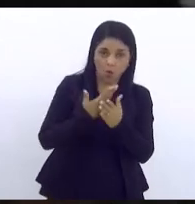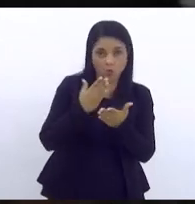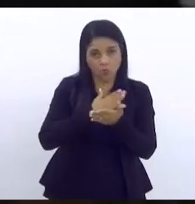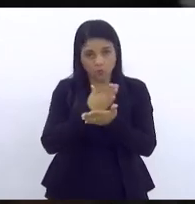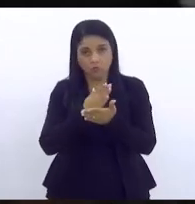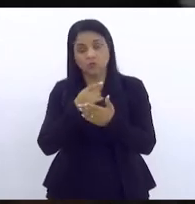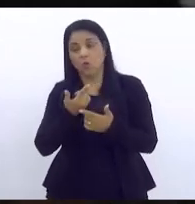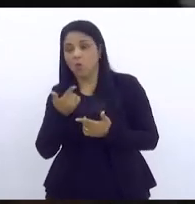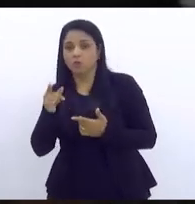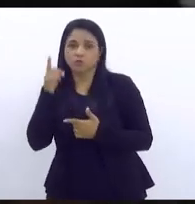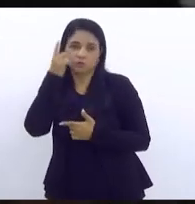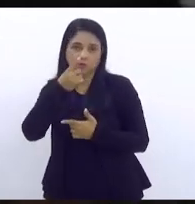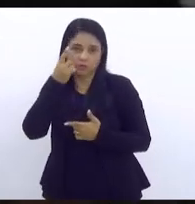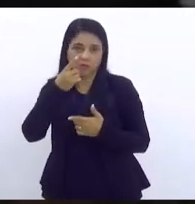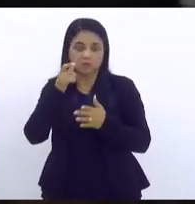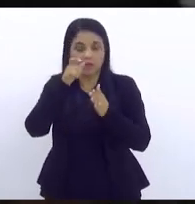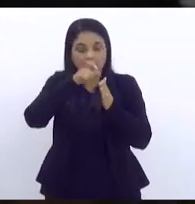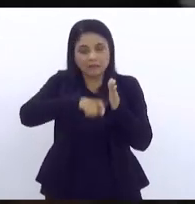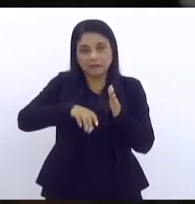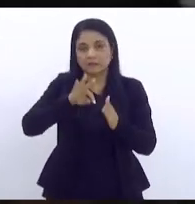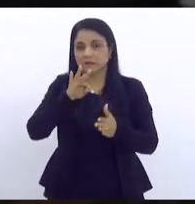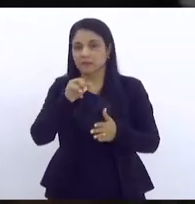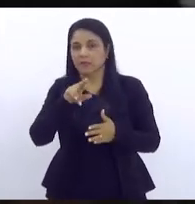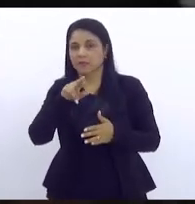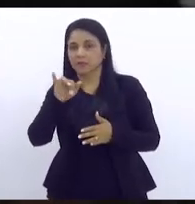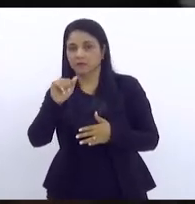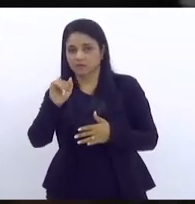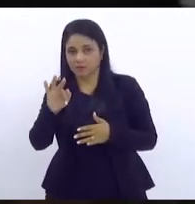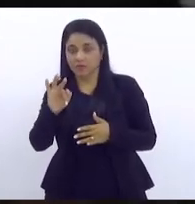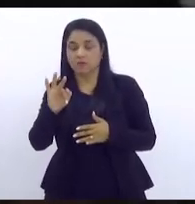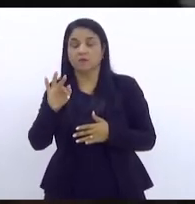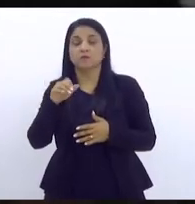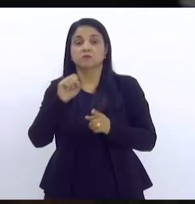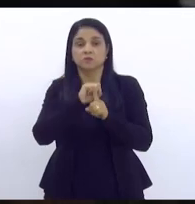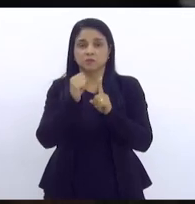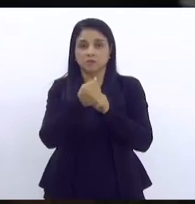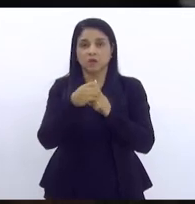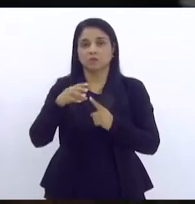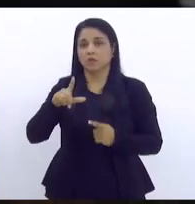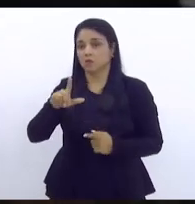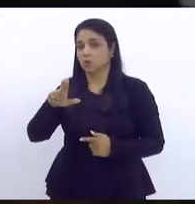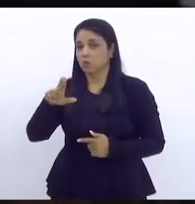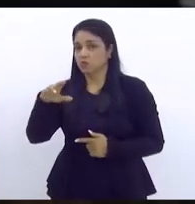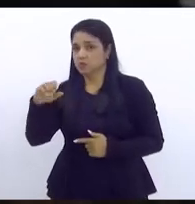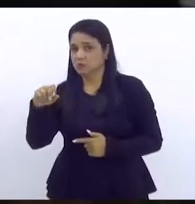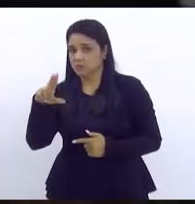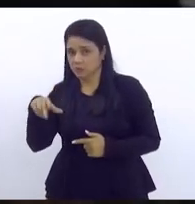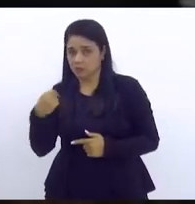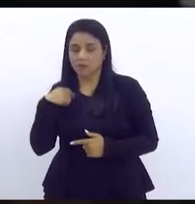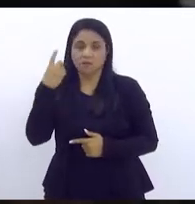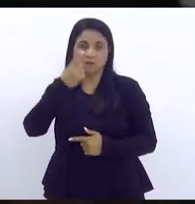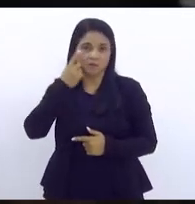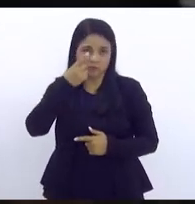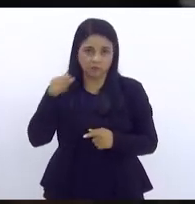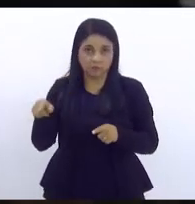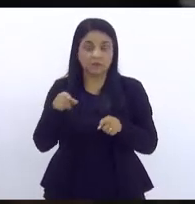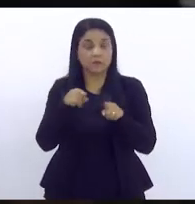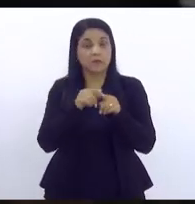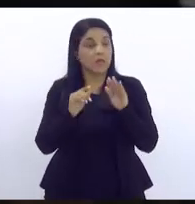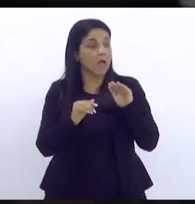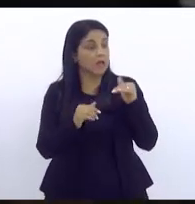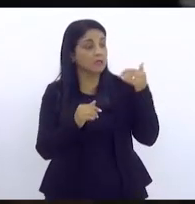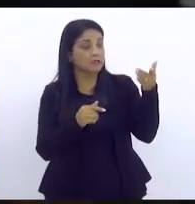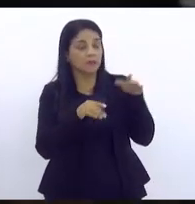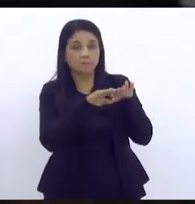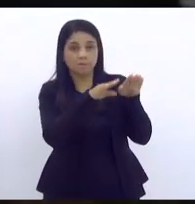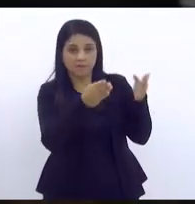outros Deputado como a tarifa social da deputada Lucinha todos eles estão para apreciação aqui na lateral na a nossa mesa aqui é lateral Então se